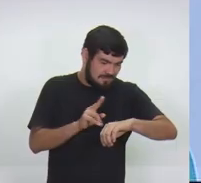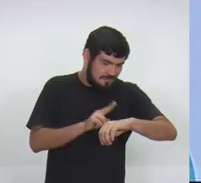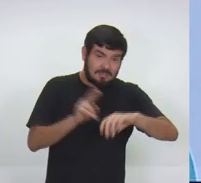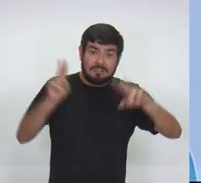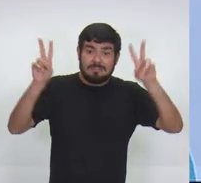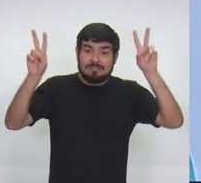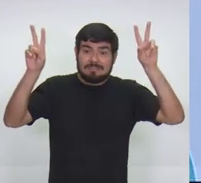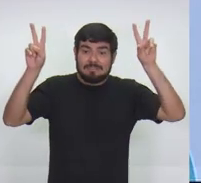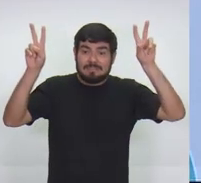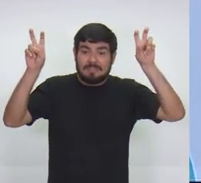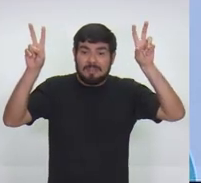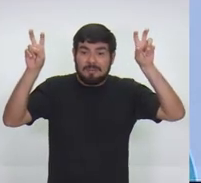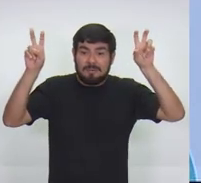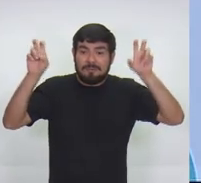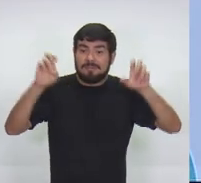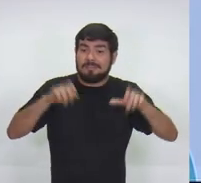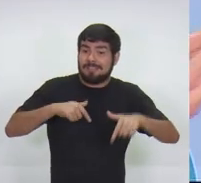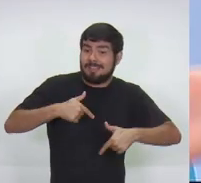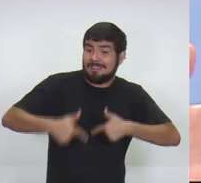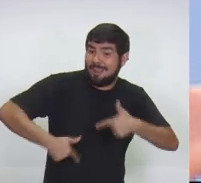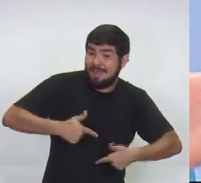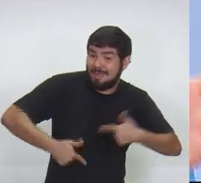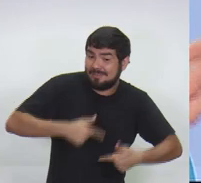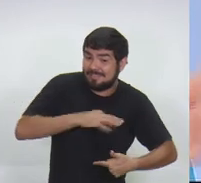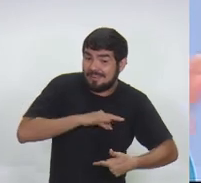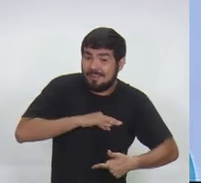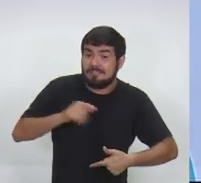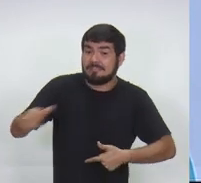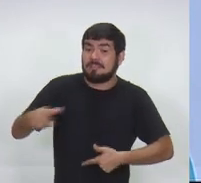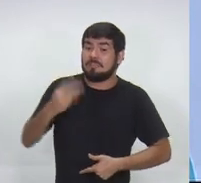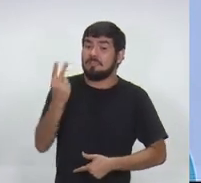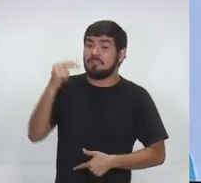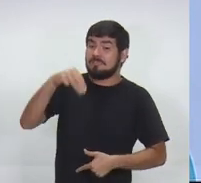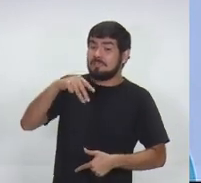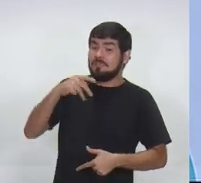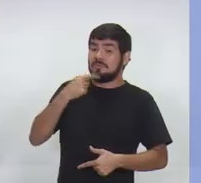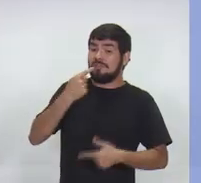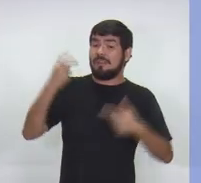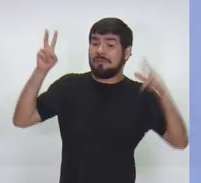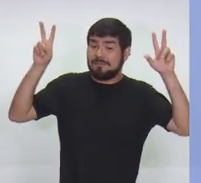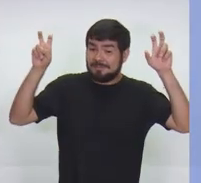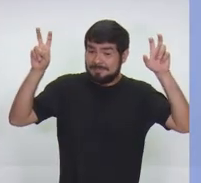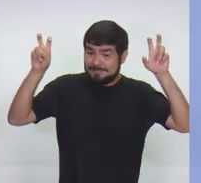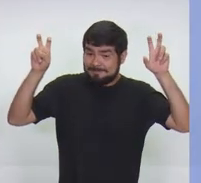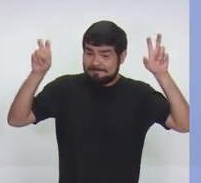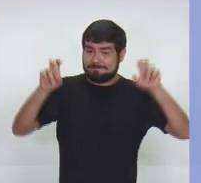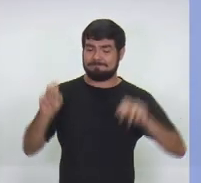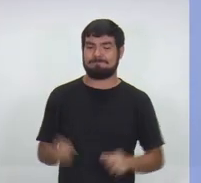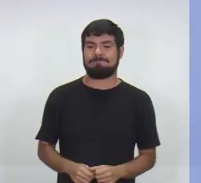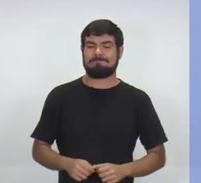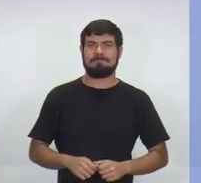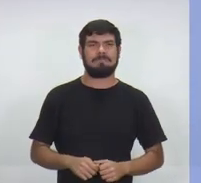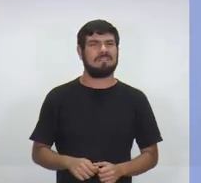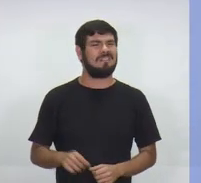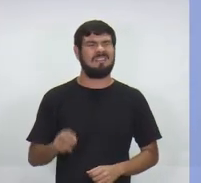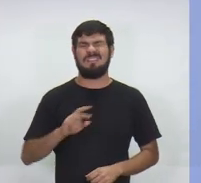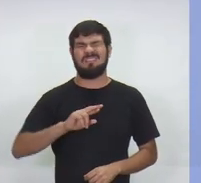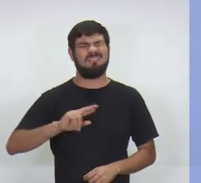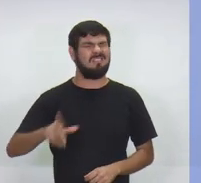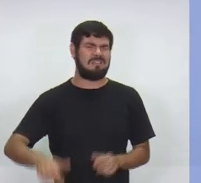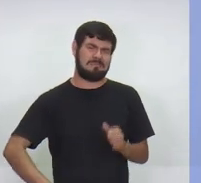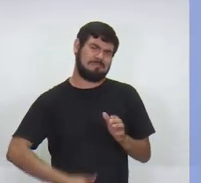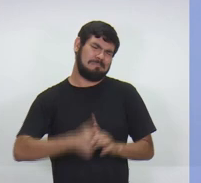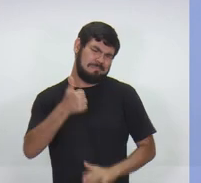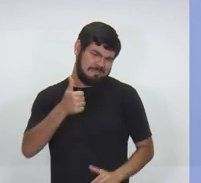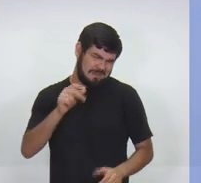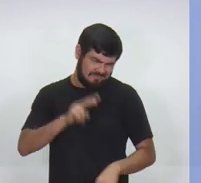emprego e renda o senhor tem então candidato dois minutos para falar sobre esse tema não é o primeiro debate que o amazonino falta